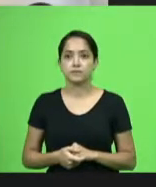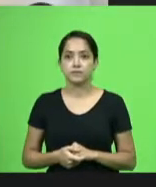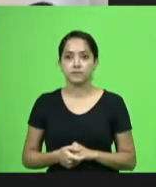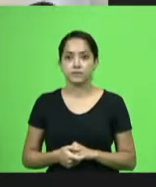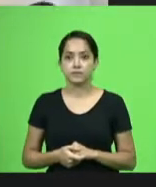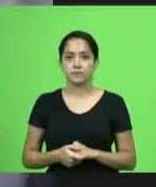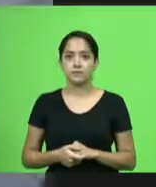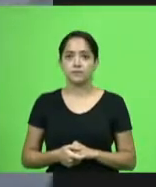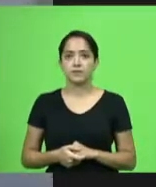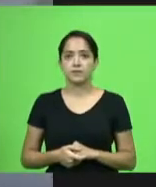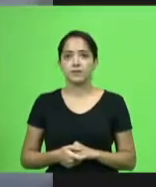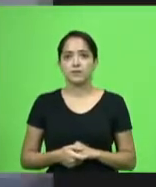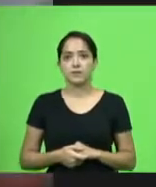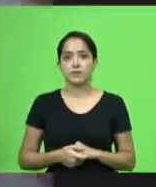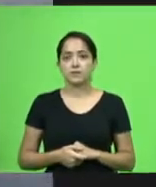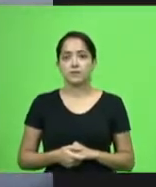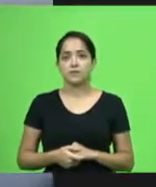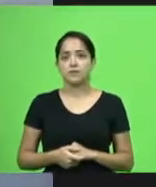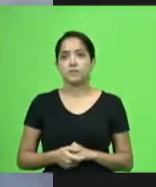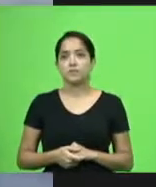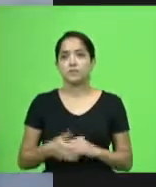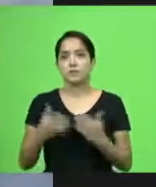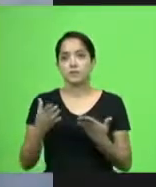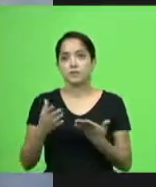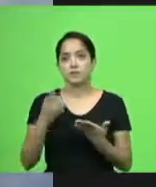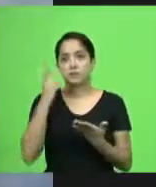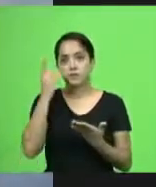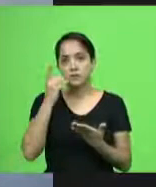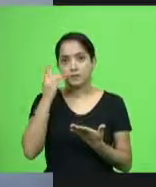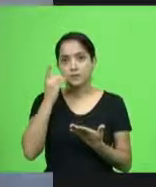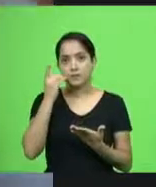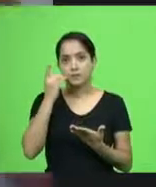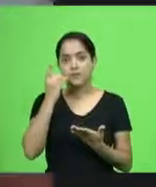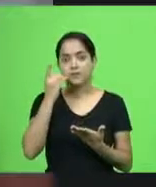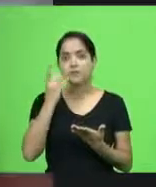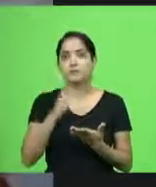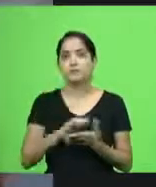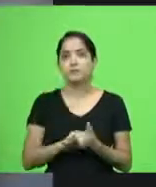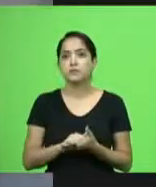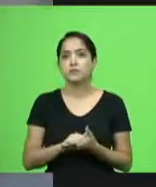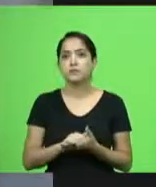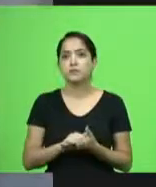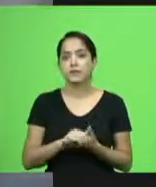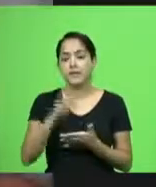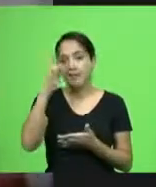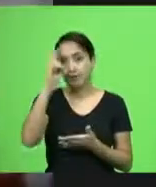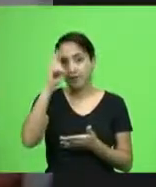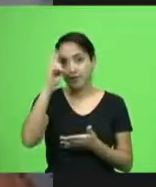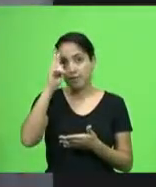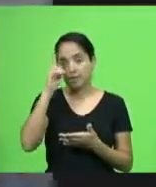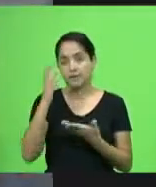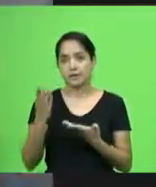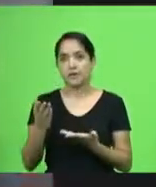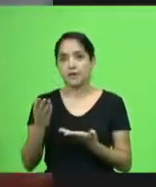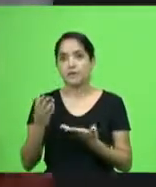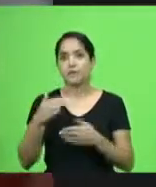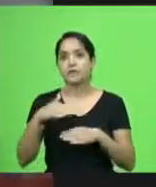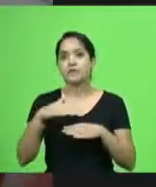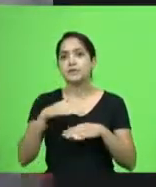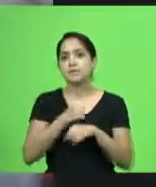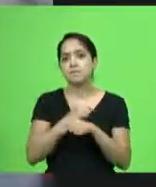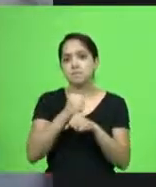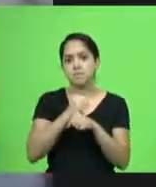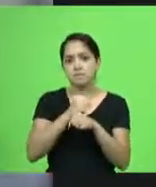Obrigado, deputado Kennedy. Deputado Milton, o senhor vai me lembrar melhor. Eu acho que faz mais de